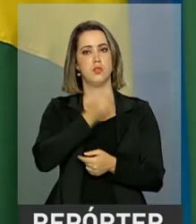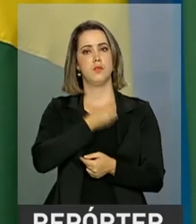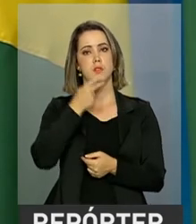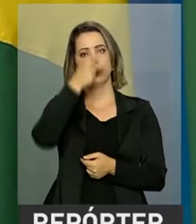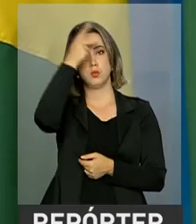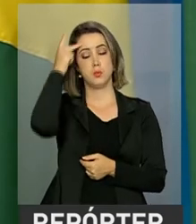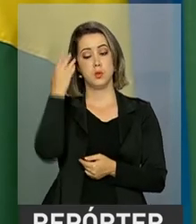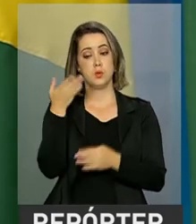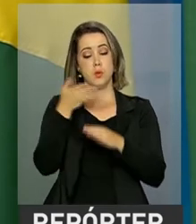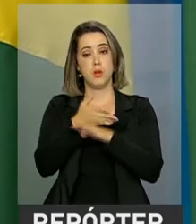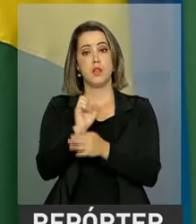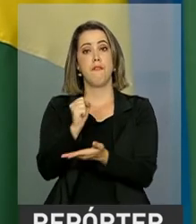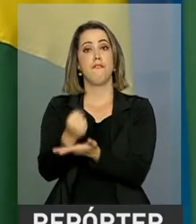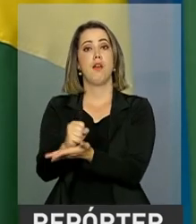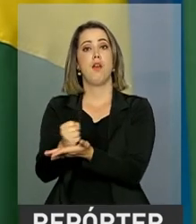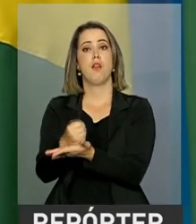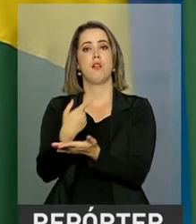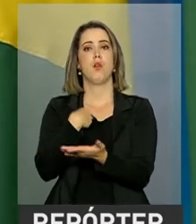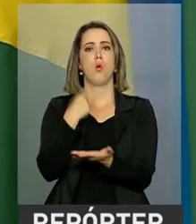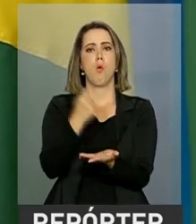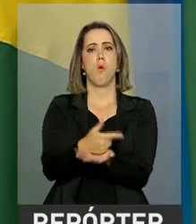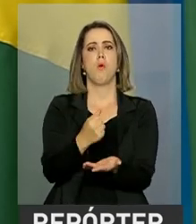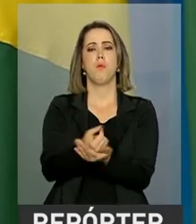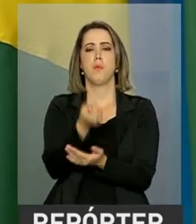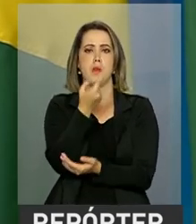vai à farmácia comprar um remédio para si ou para um familiar